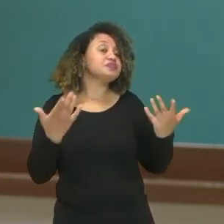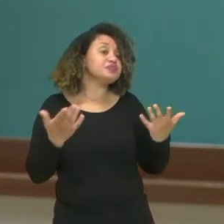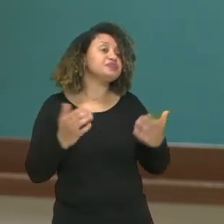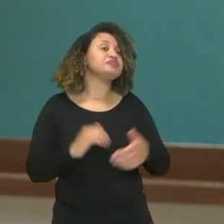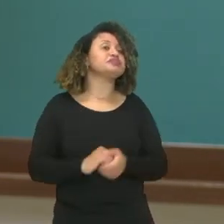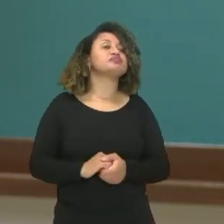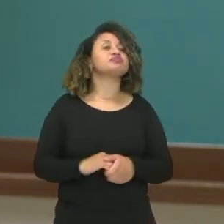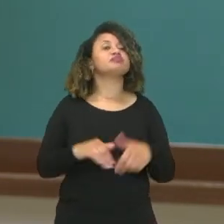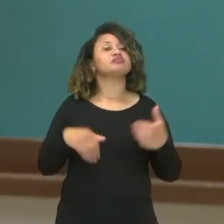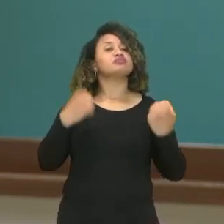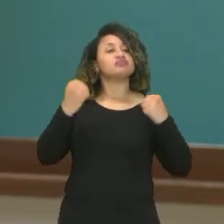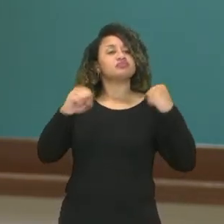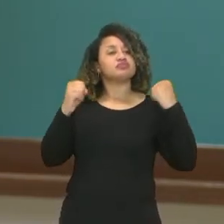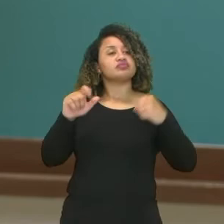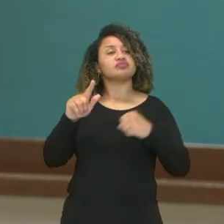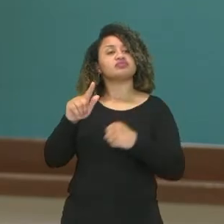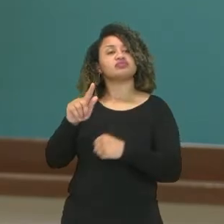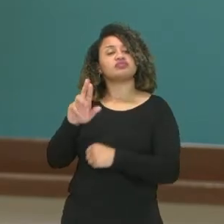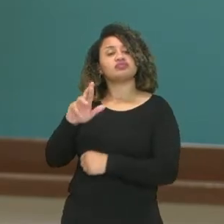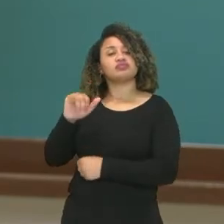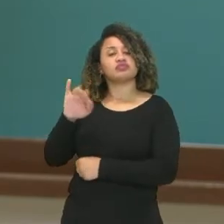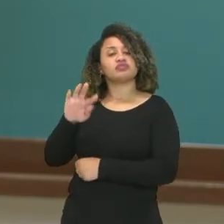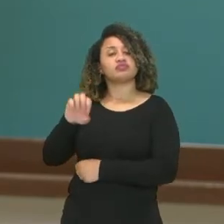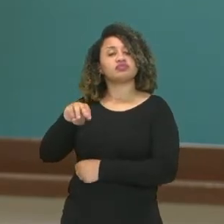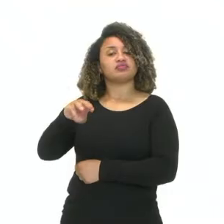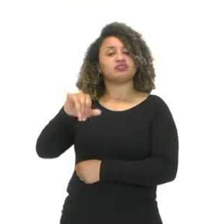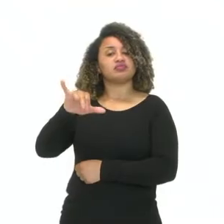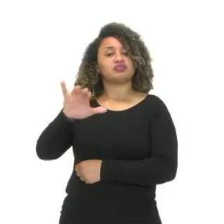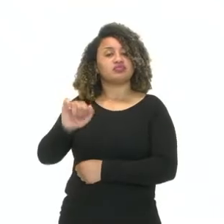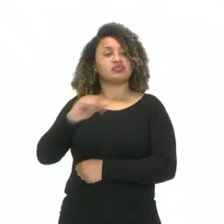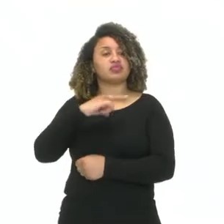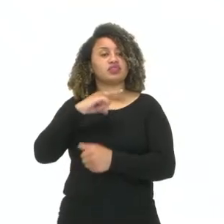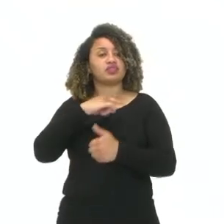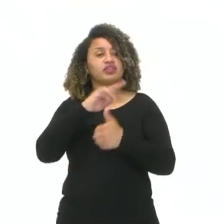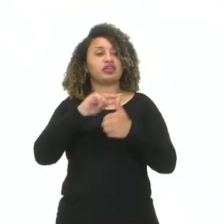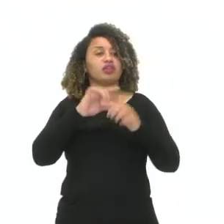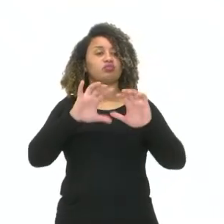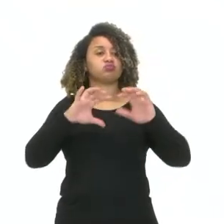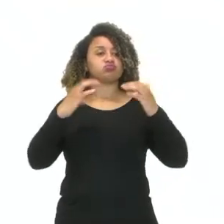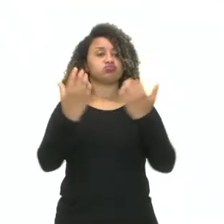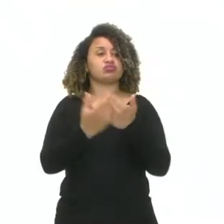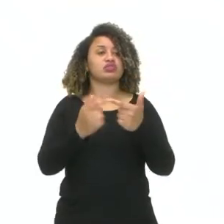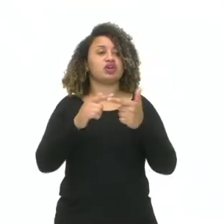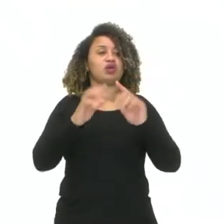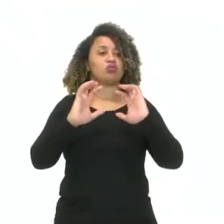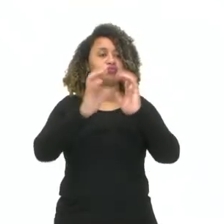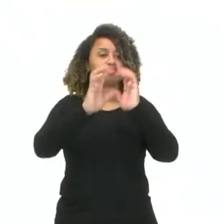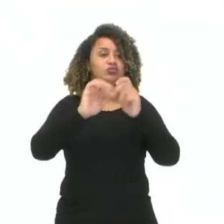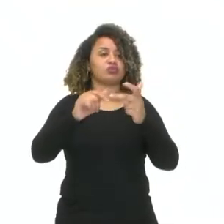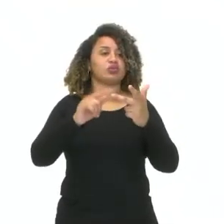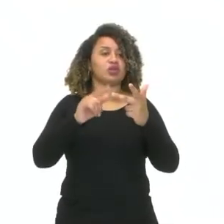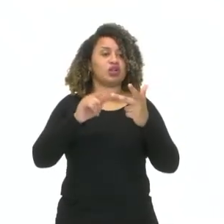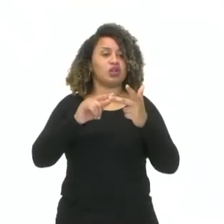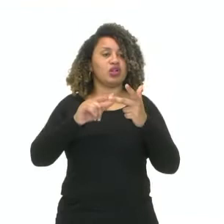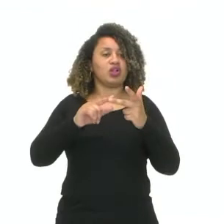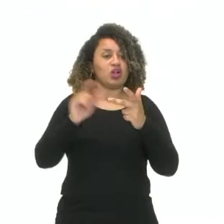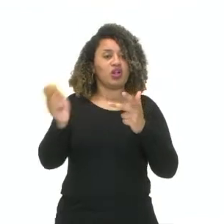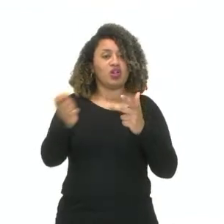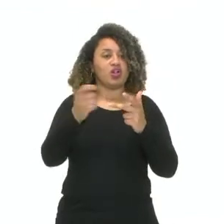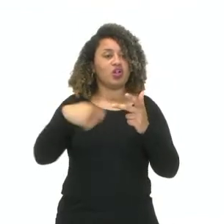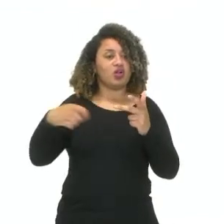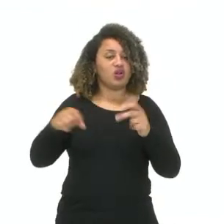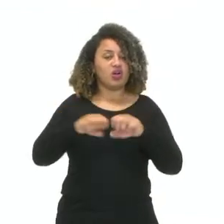Ginástica rítmica. Na ginástica rítmica a gente tem o arco, bola, corda, massas e